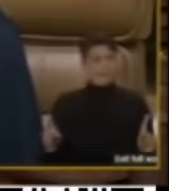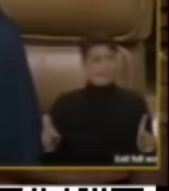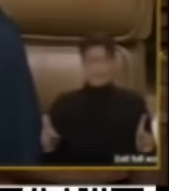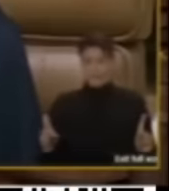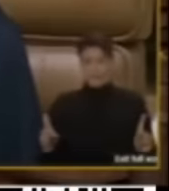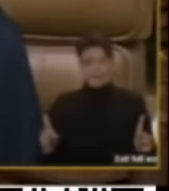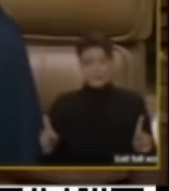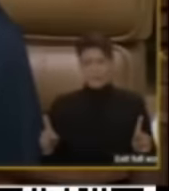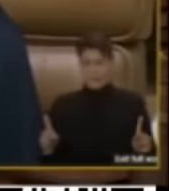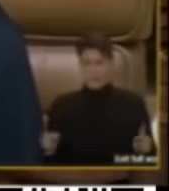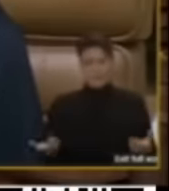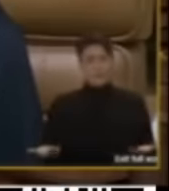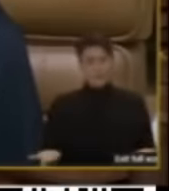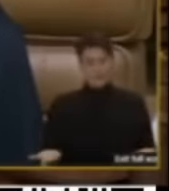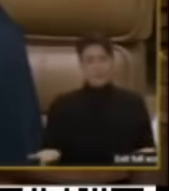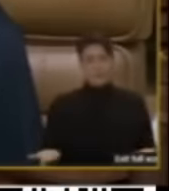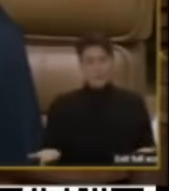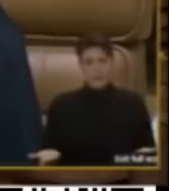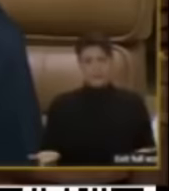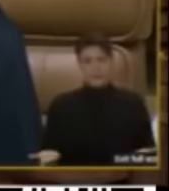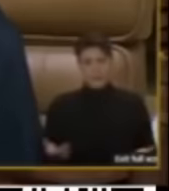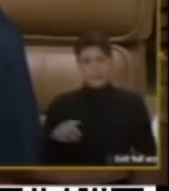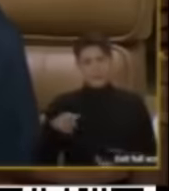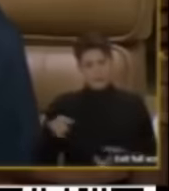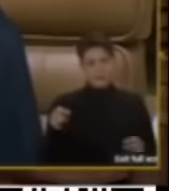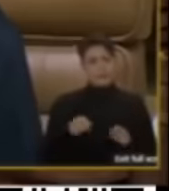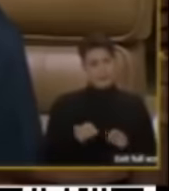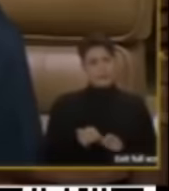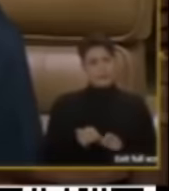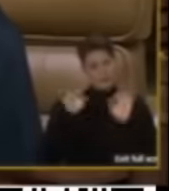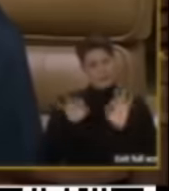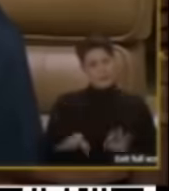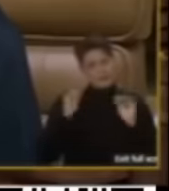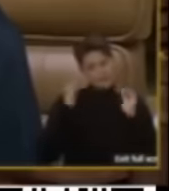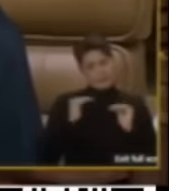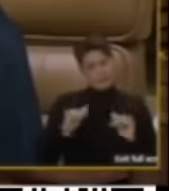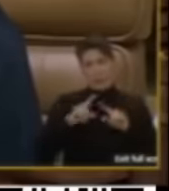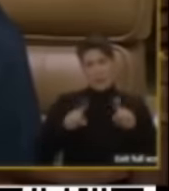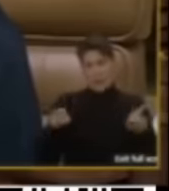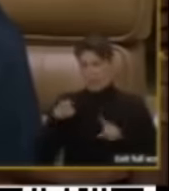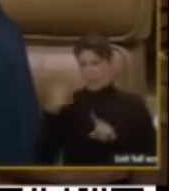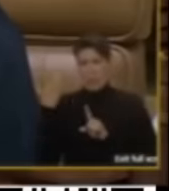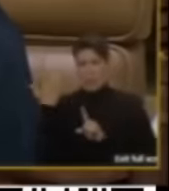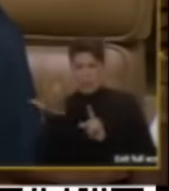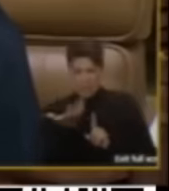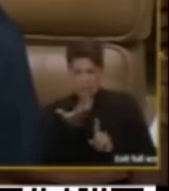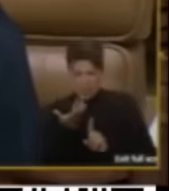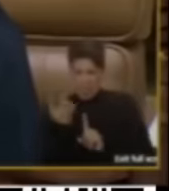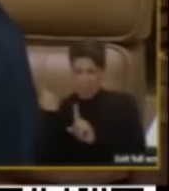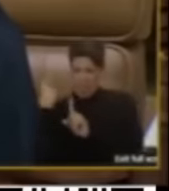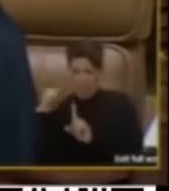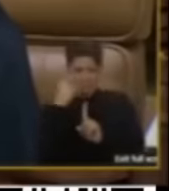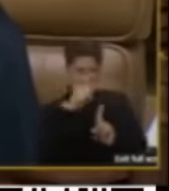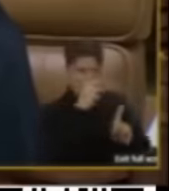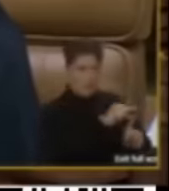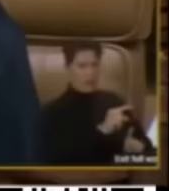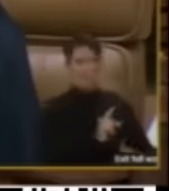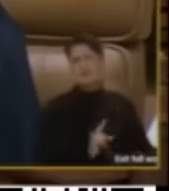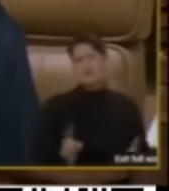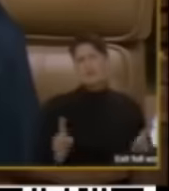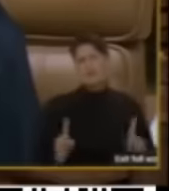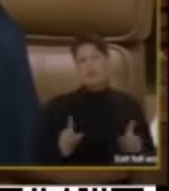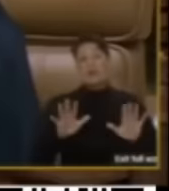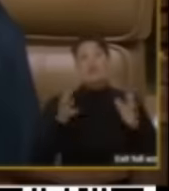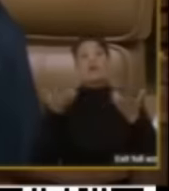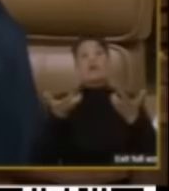do trâmite, aquilo que precisa ser feito, né? Mas que, use sua criatividade, diante de todas